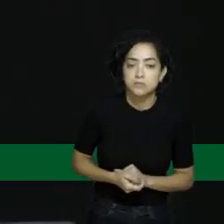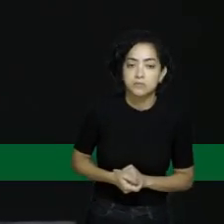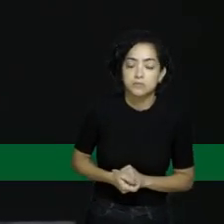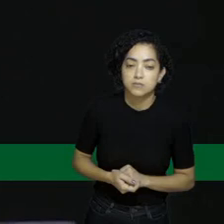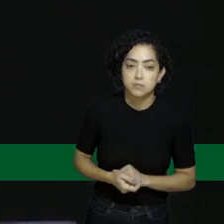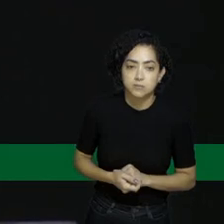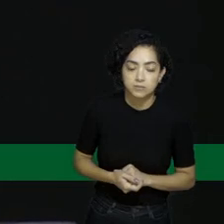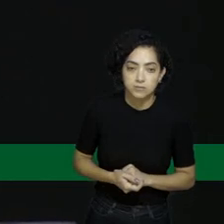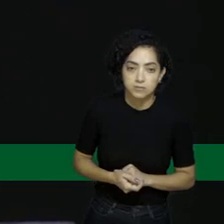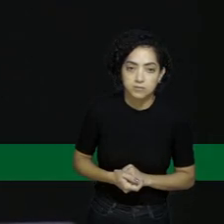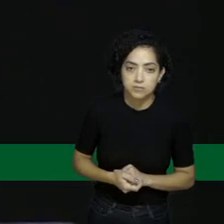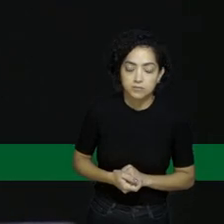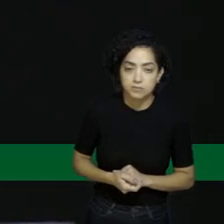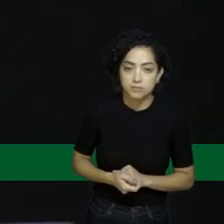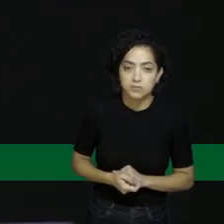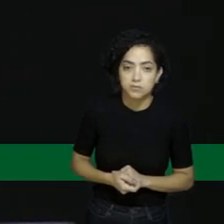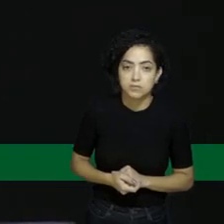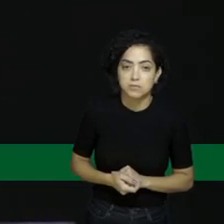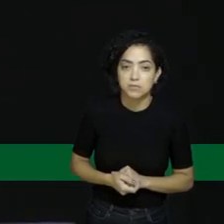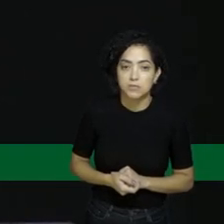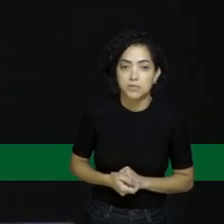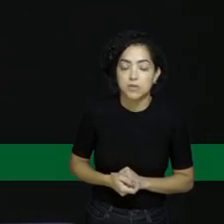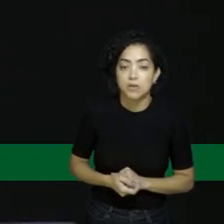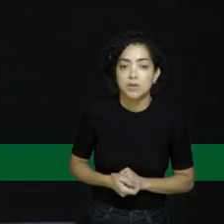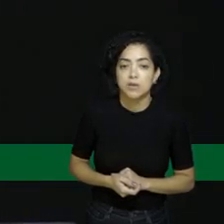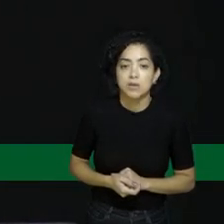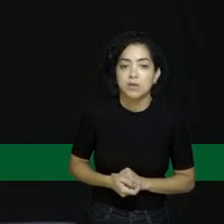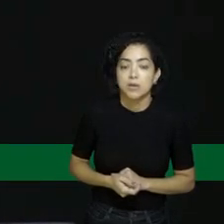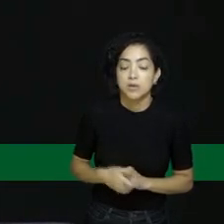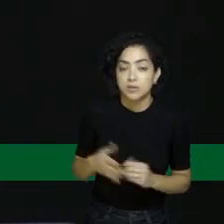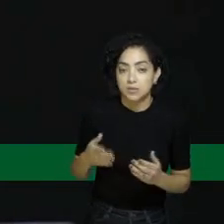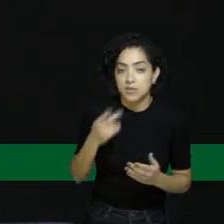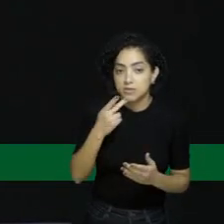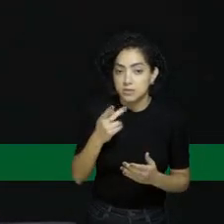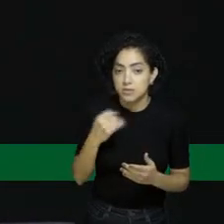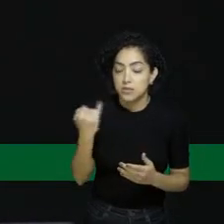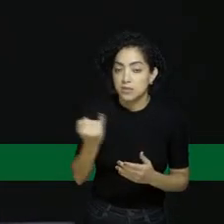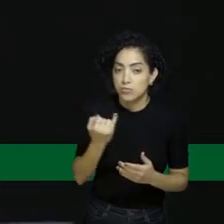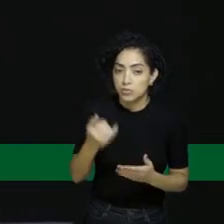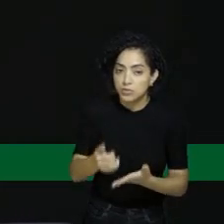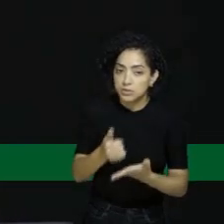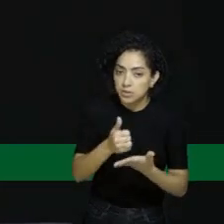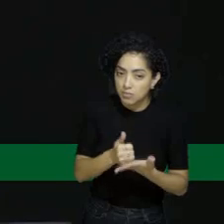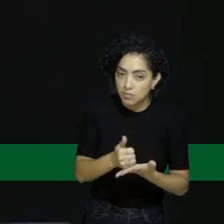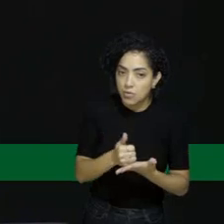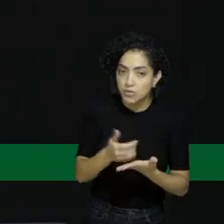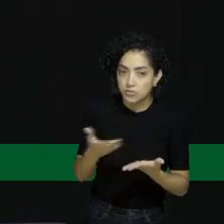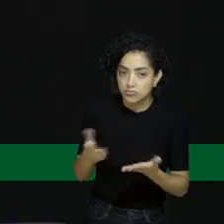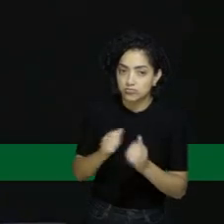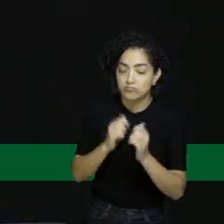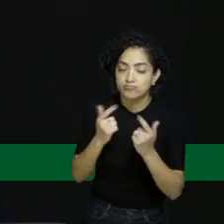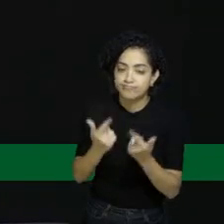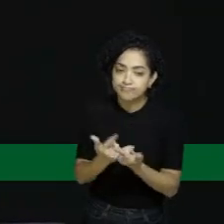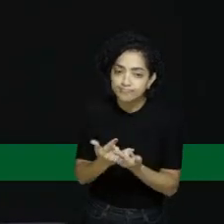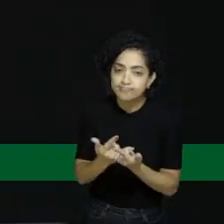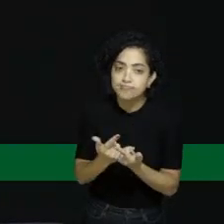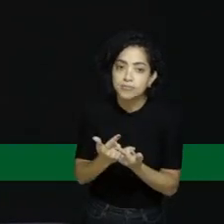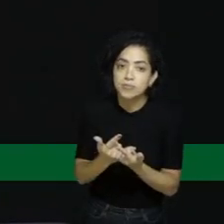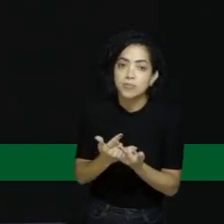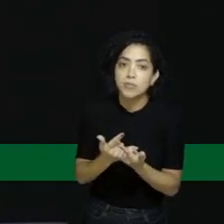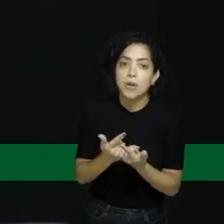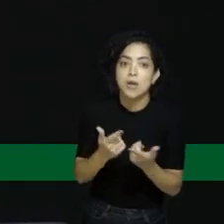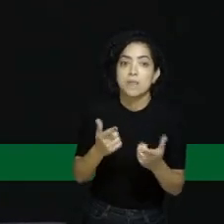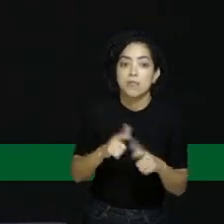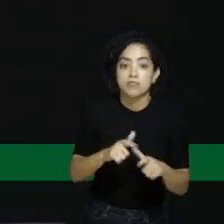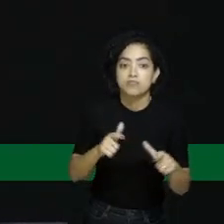a reitoria e esses outros órgãos. E, finalmente, dizer da importância do apoio desta Casa Legislativa para a expansão da